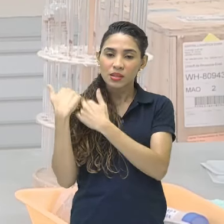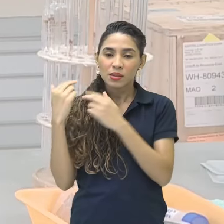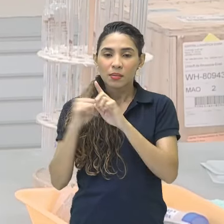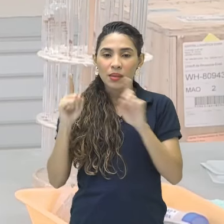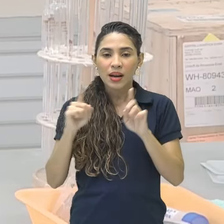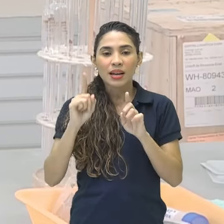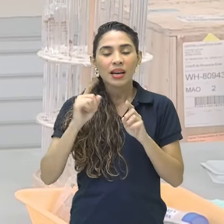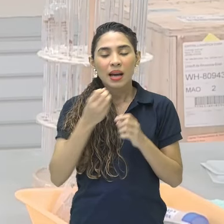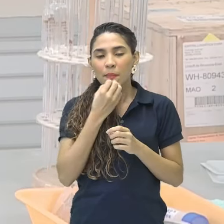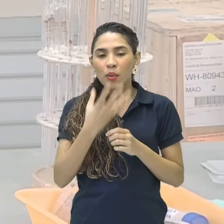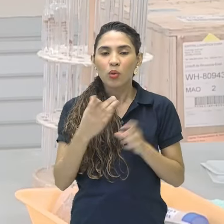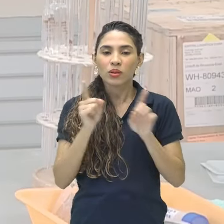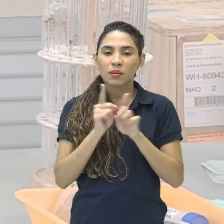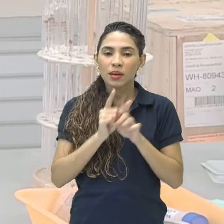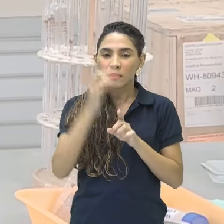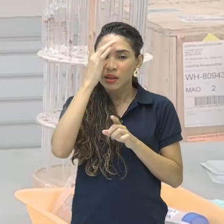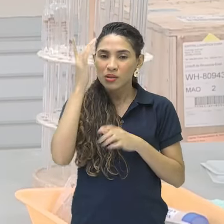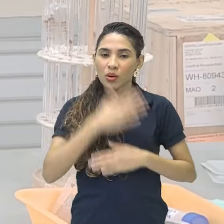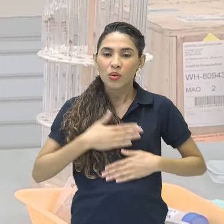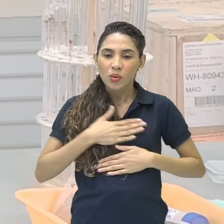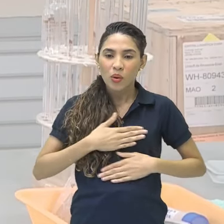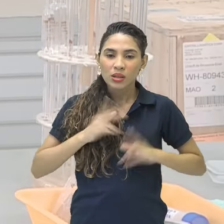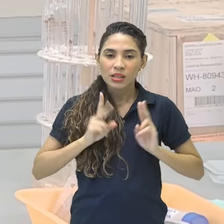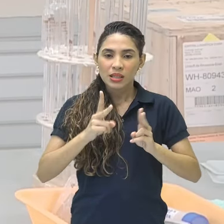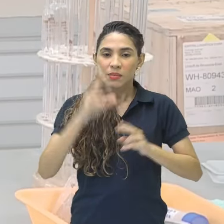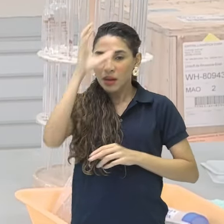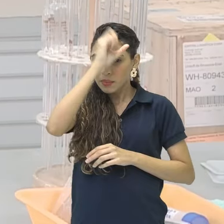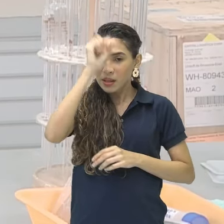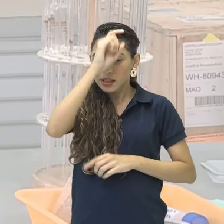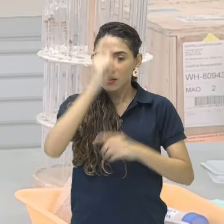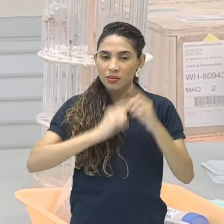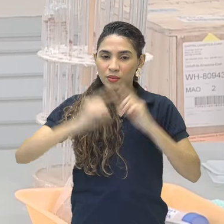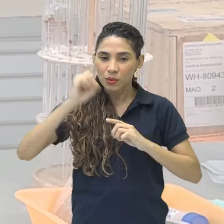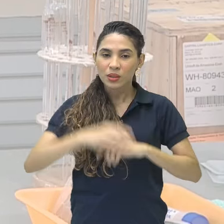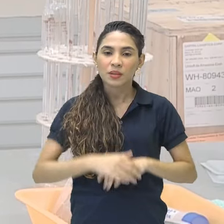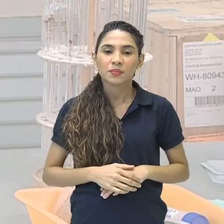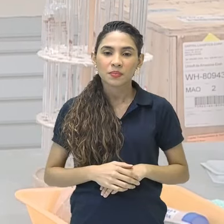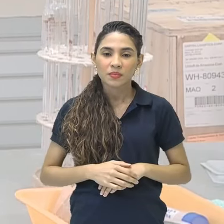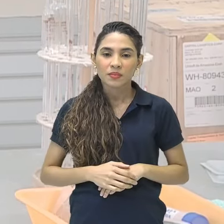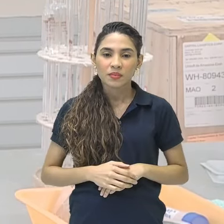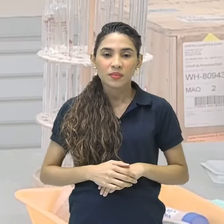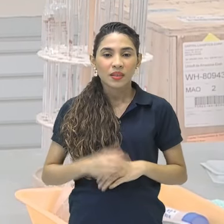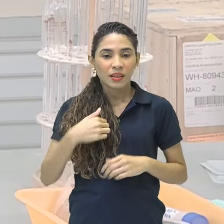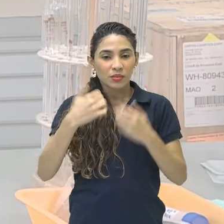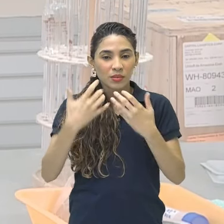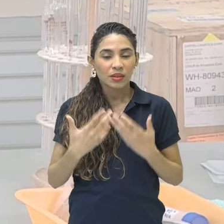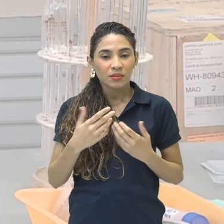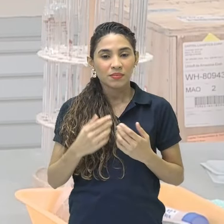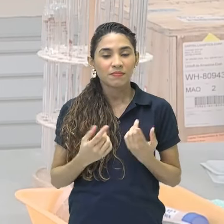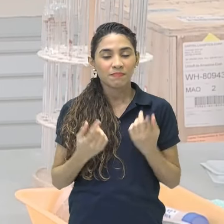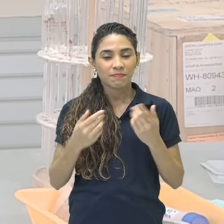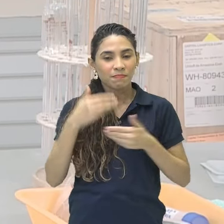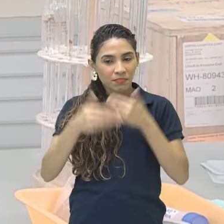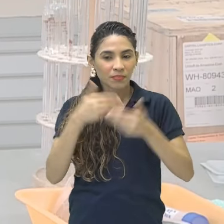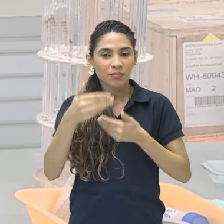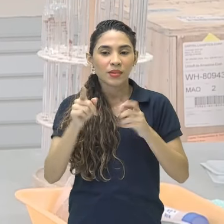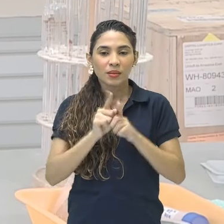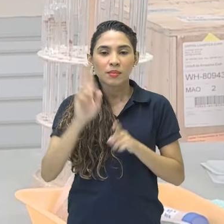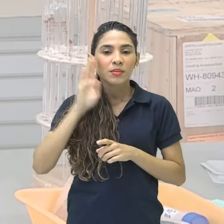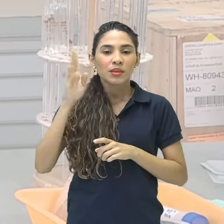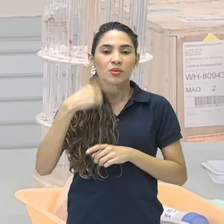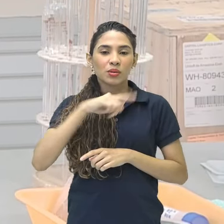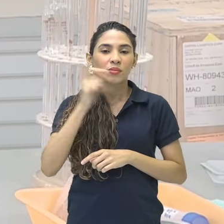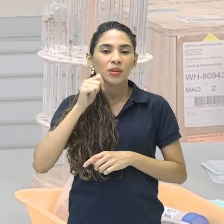muito compensador para quem gosta de estar sempre aprendendo coisas novas e, como eu falei, se desafiando, né? Principalmente para nós